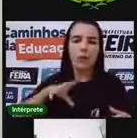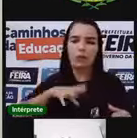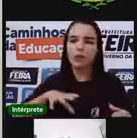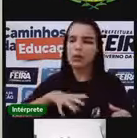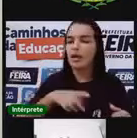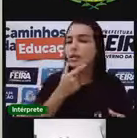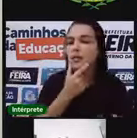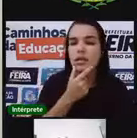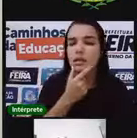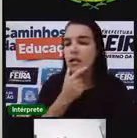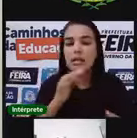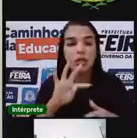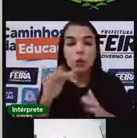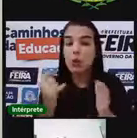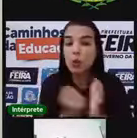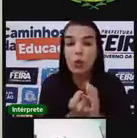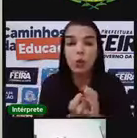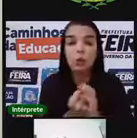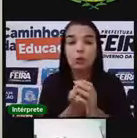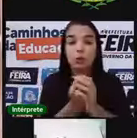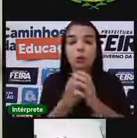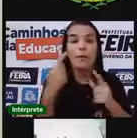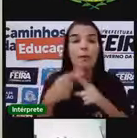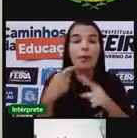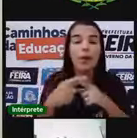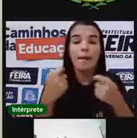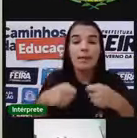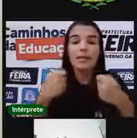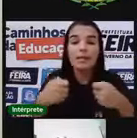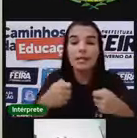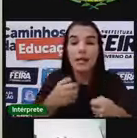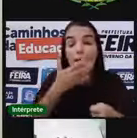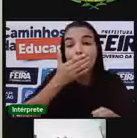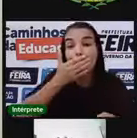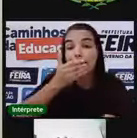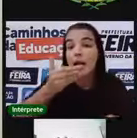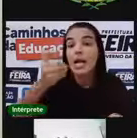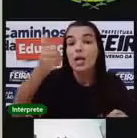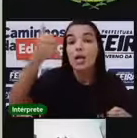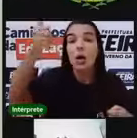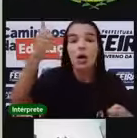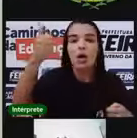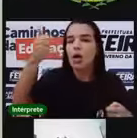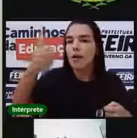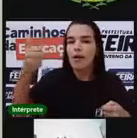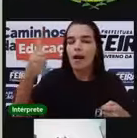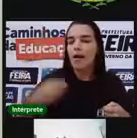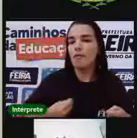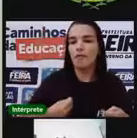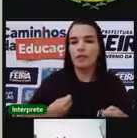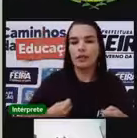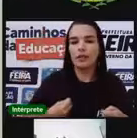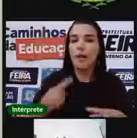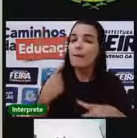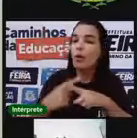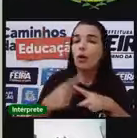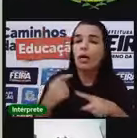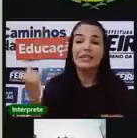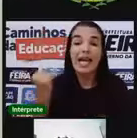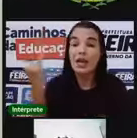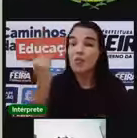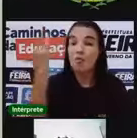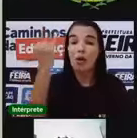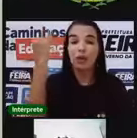tudo para valorizar a vida. Isso que é importante que a gente tenha